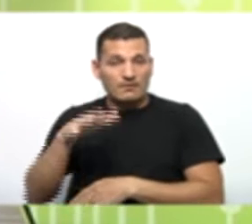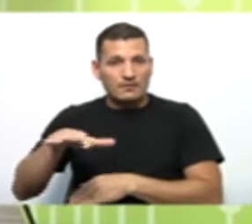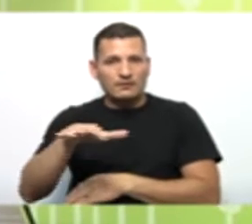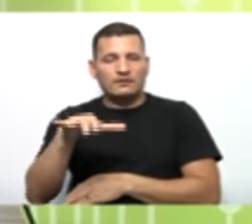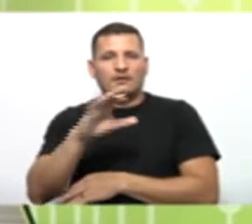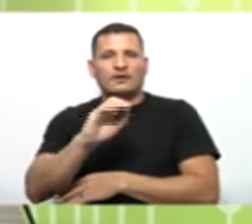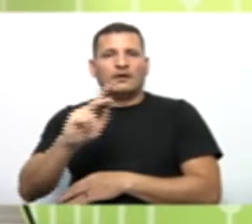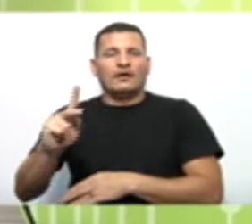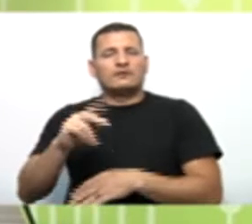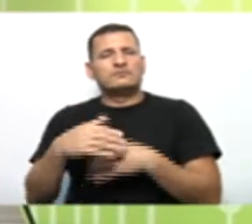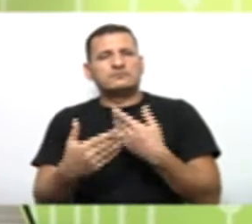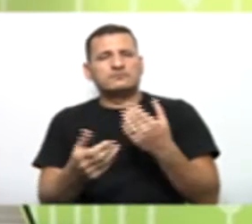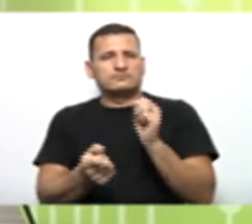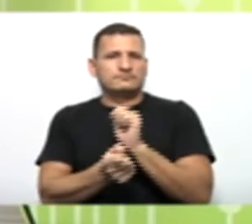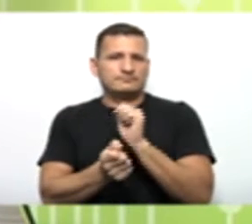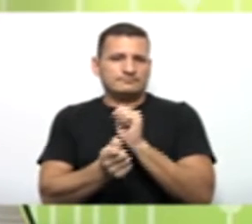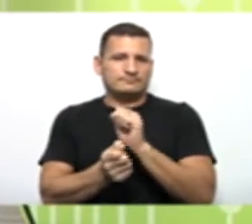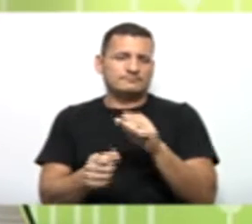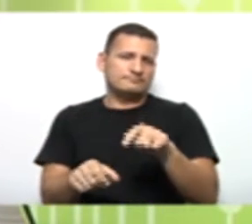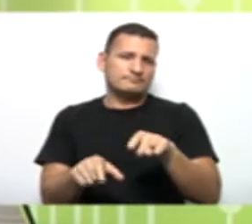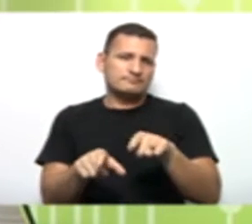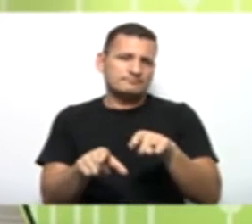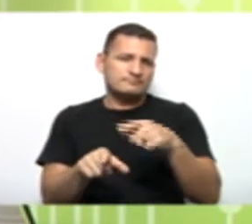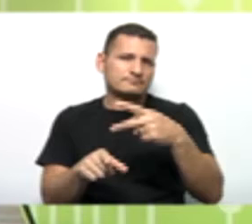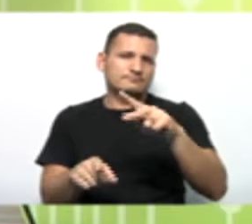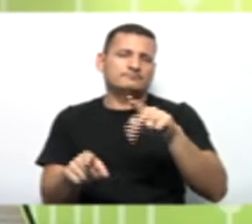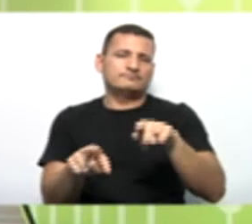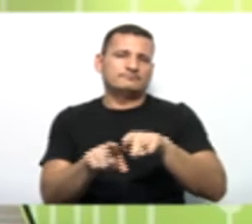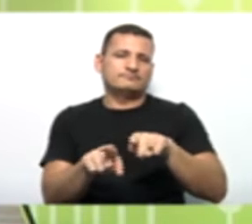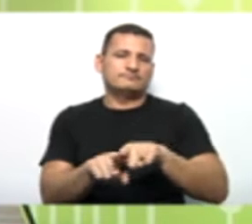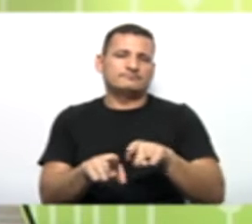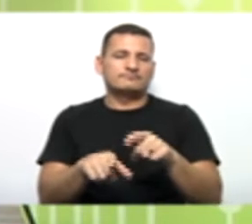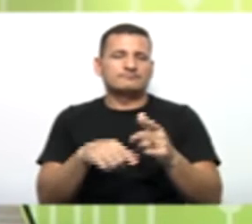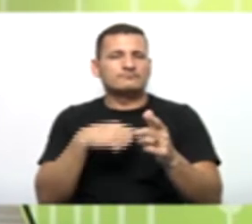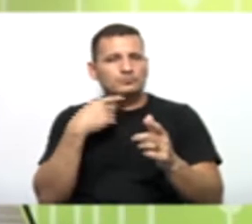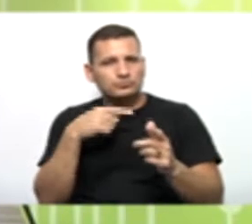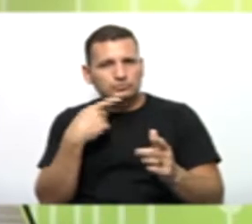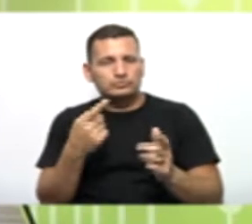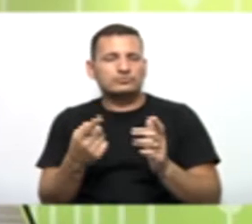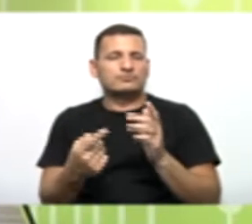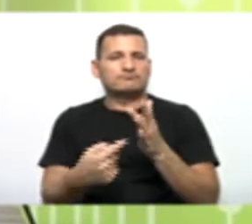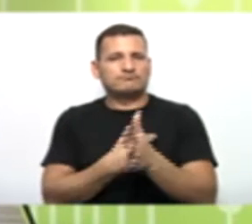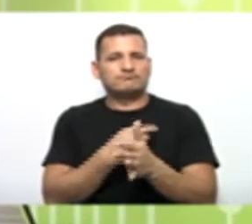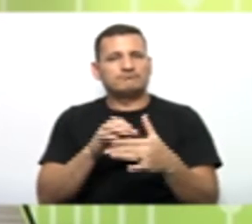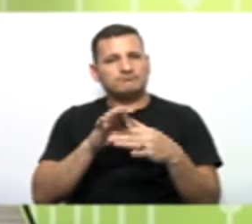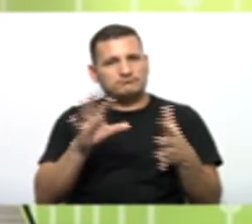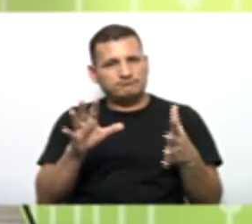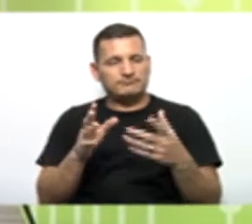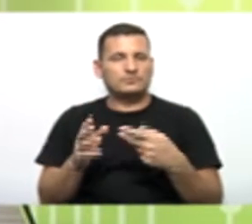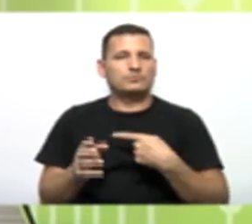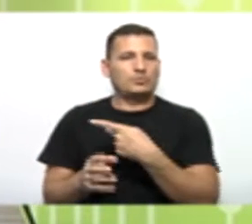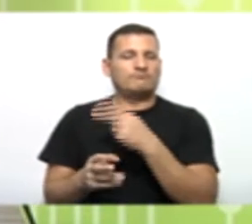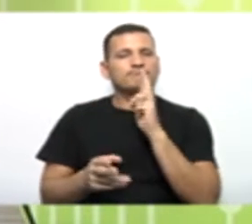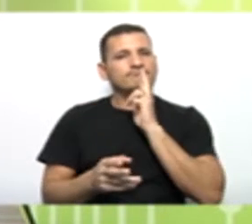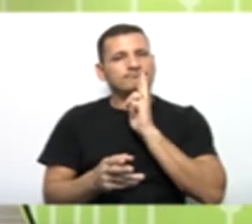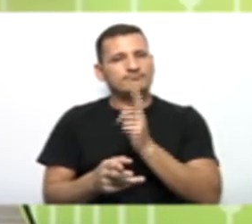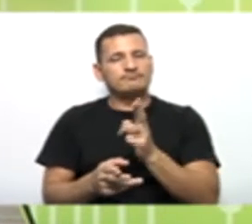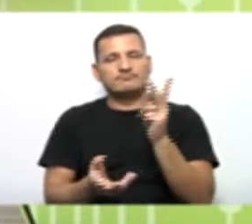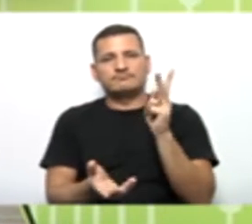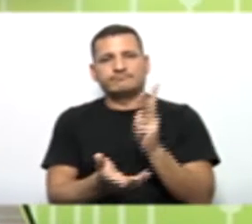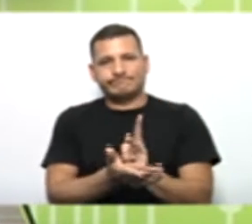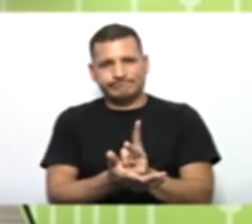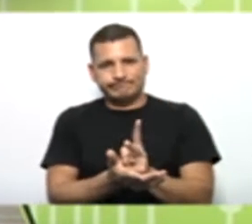também nos mandem as dúvidas de vocês. Nós iremos respondê-las sempre. E